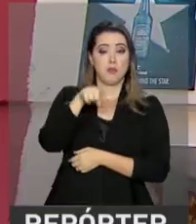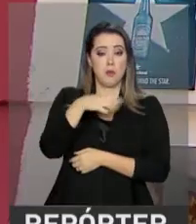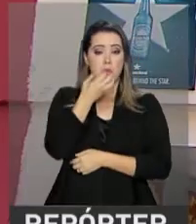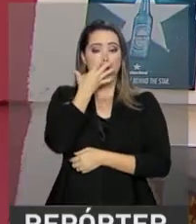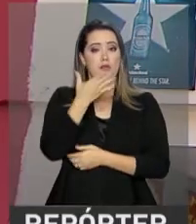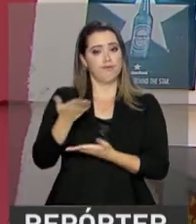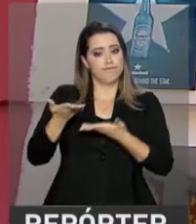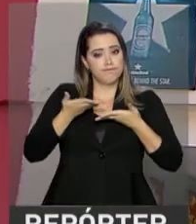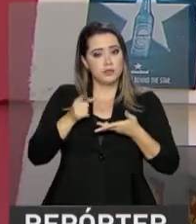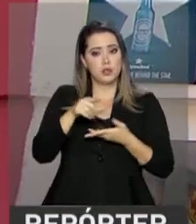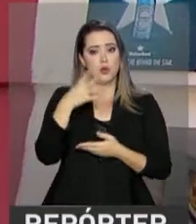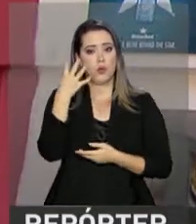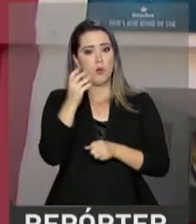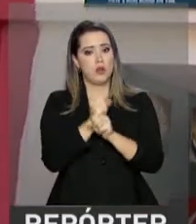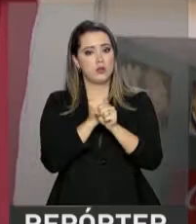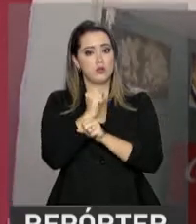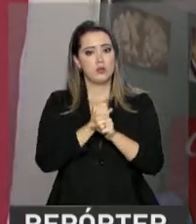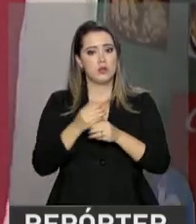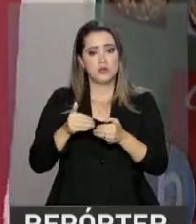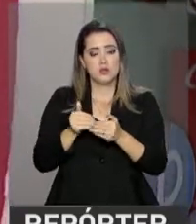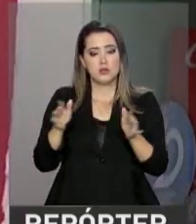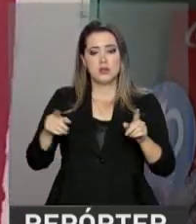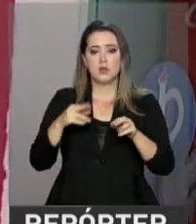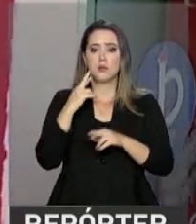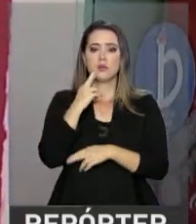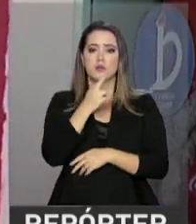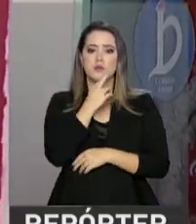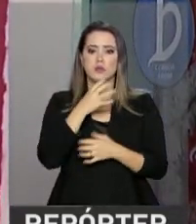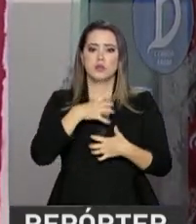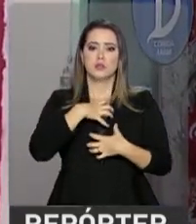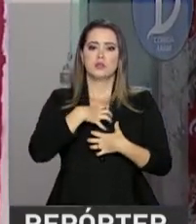Brasil, Amar abriu um restaurante e disse que sentiu o